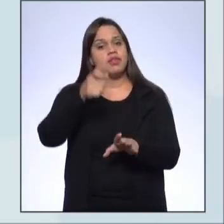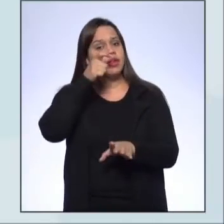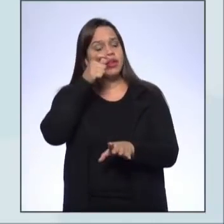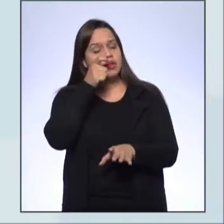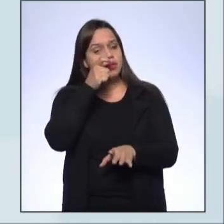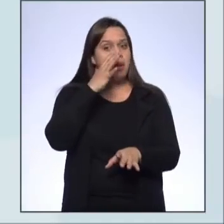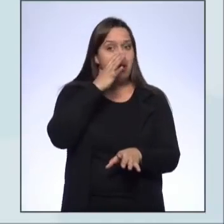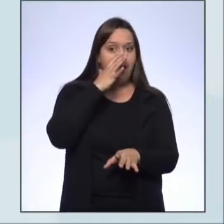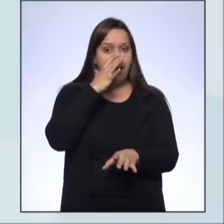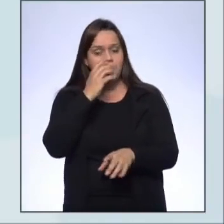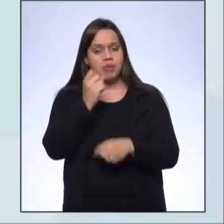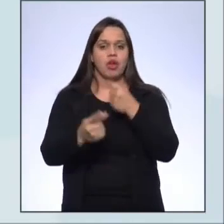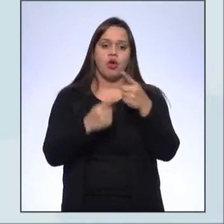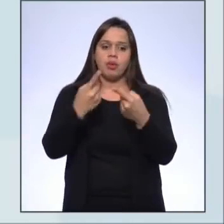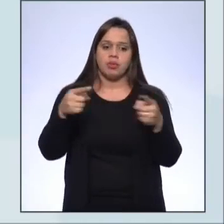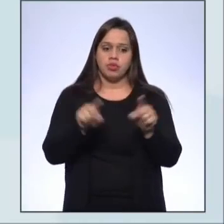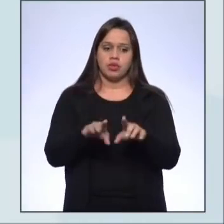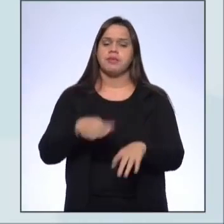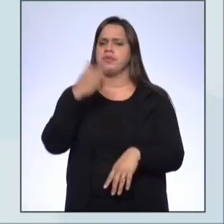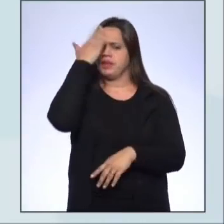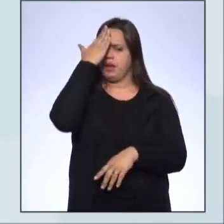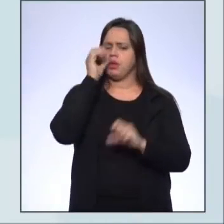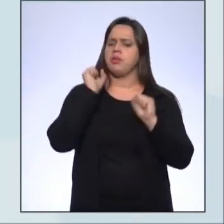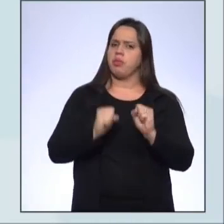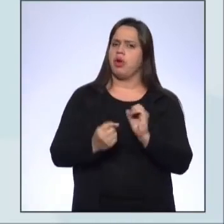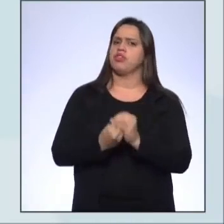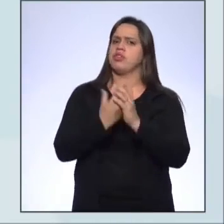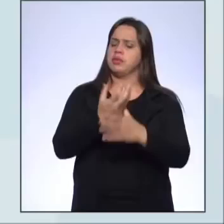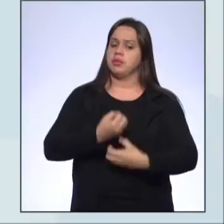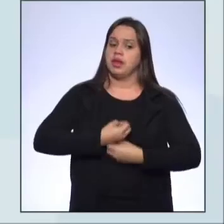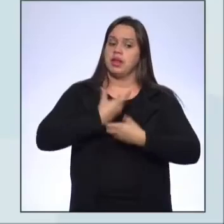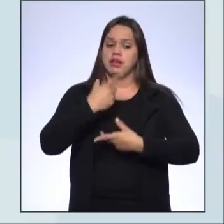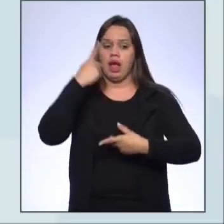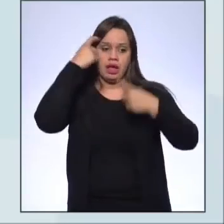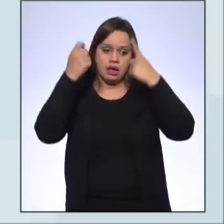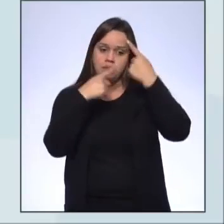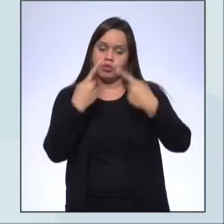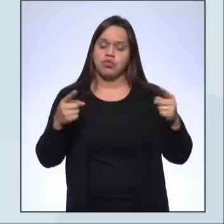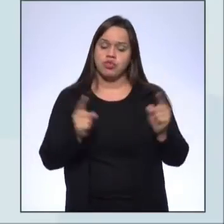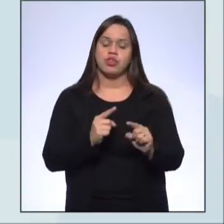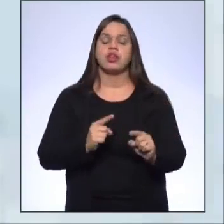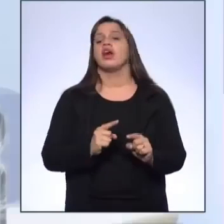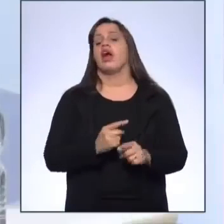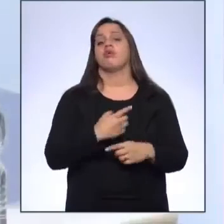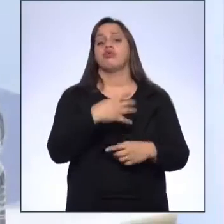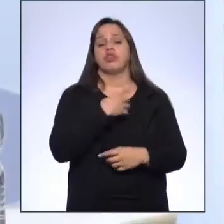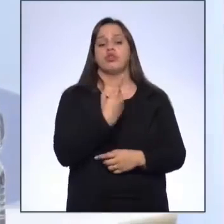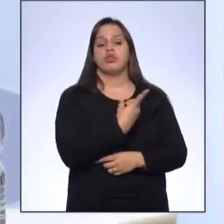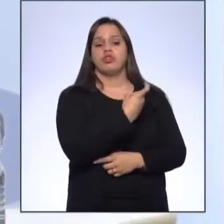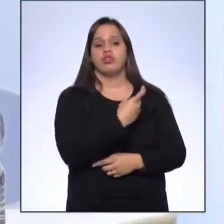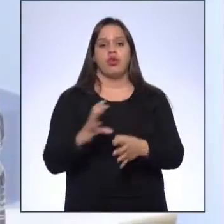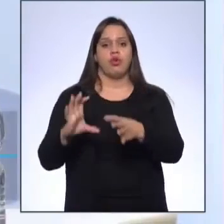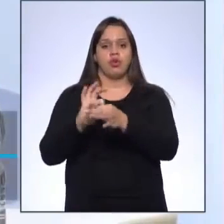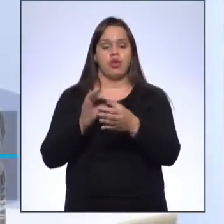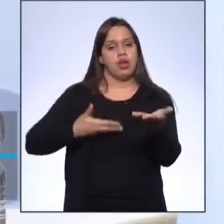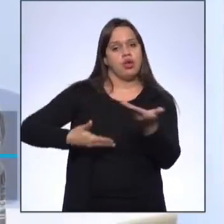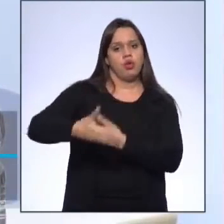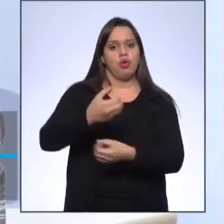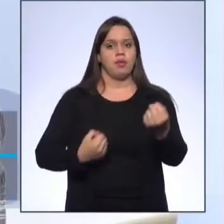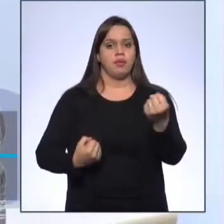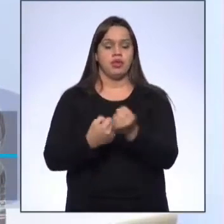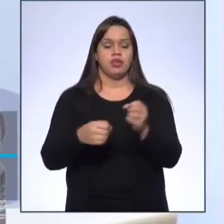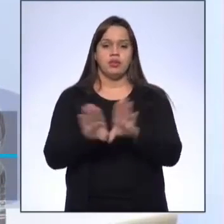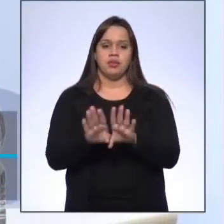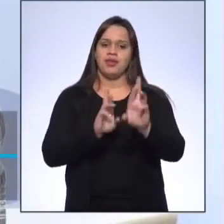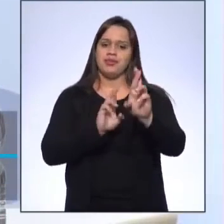dessas trilhas. Sabemos que podemos expressar ideias musicais de maneira individual, coletiva e colaborativa. Espero que vocês